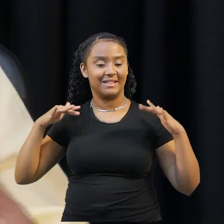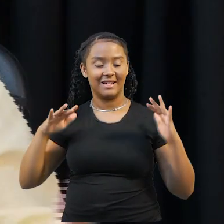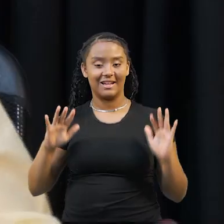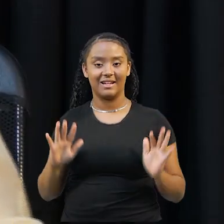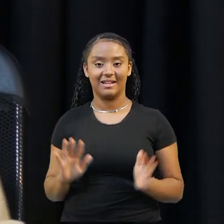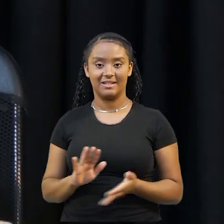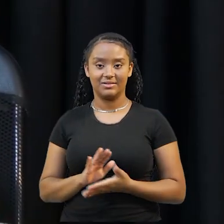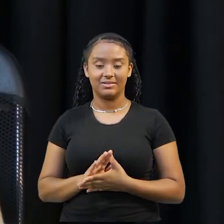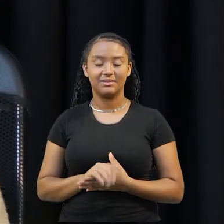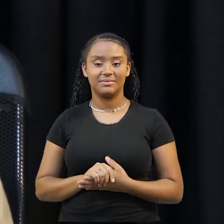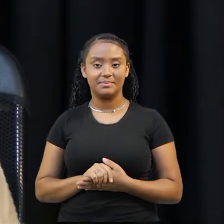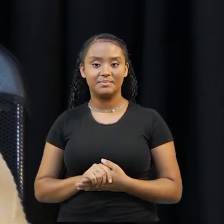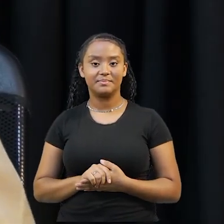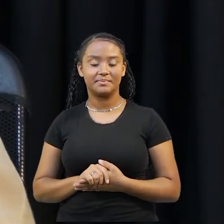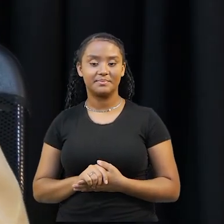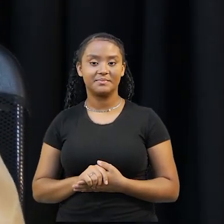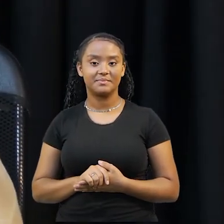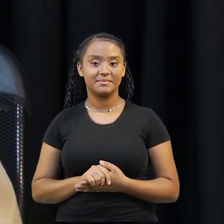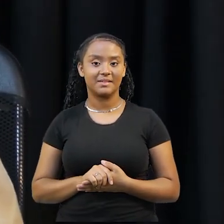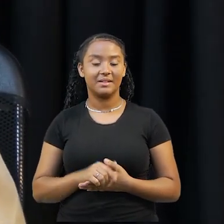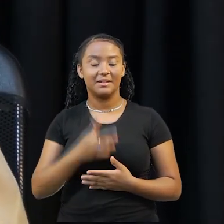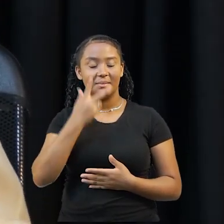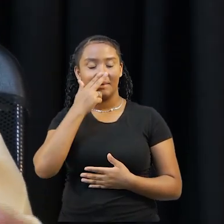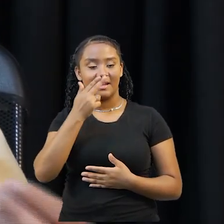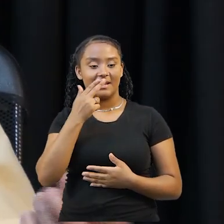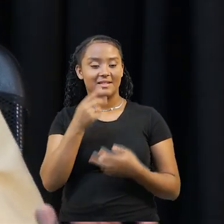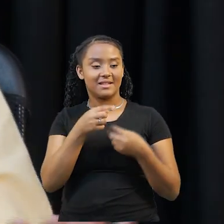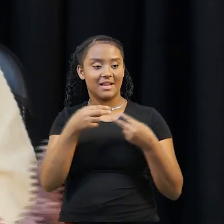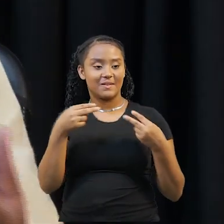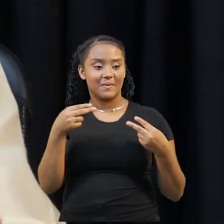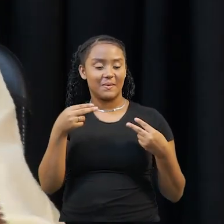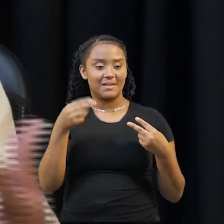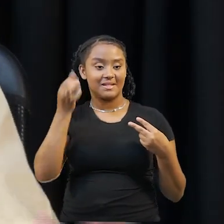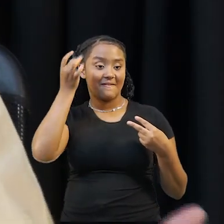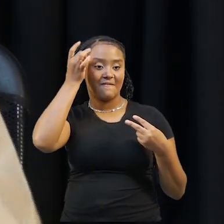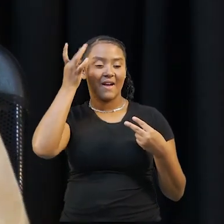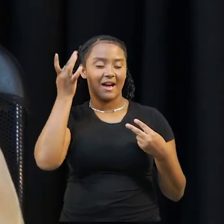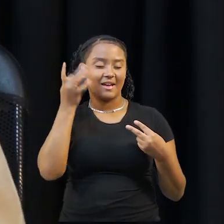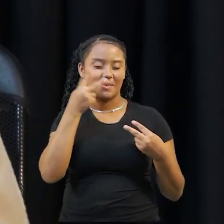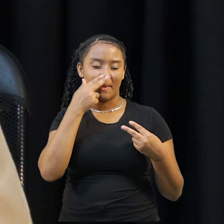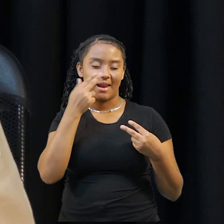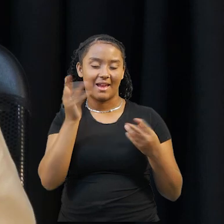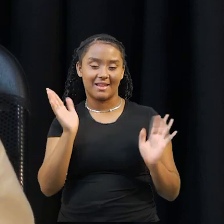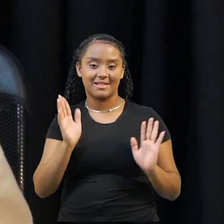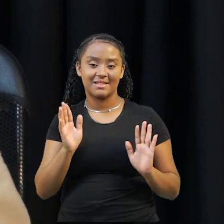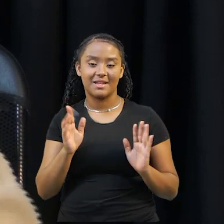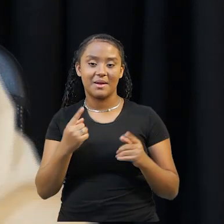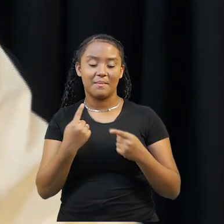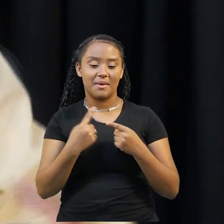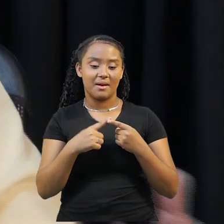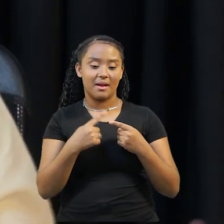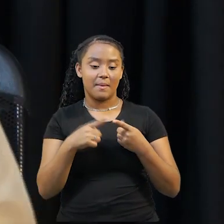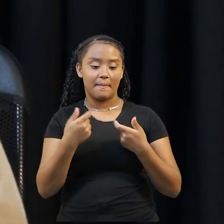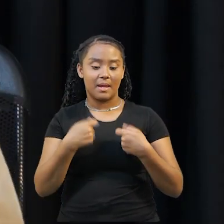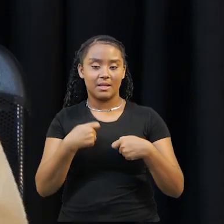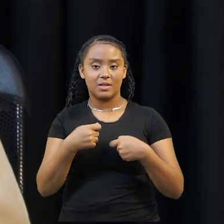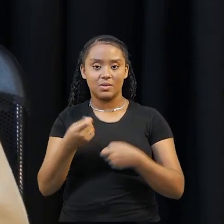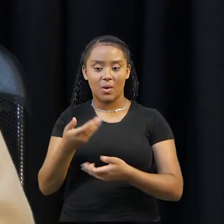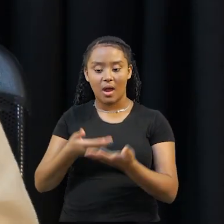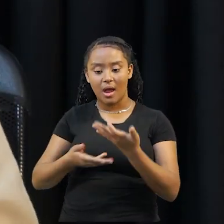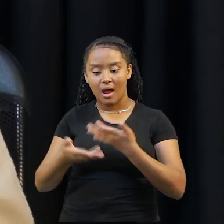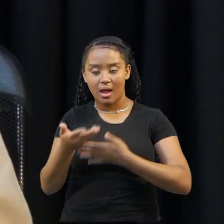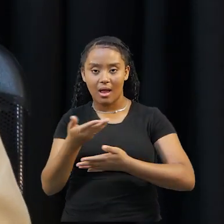e espontaneidade que faz a coisa parecer fácil, onde ela teve que articular